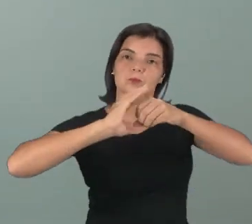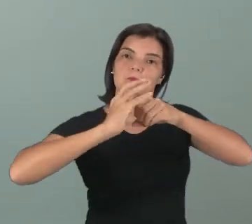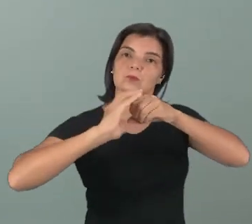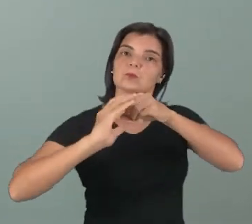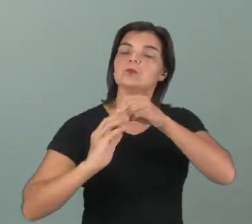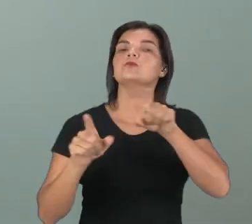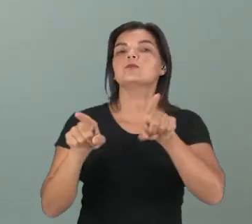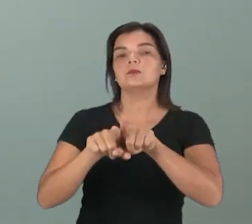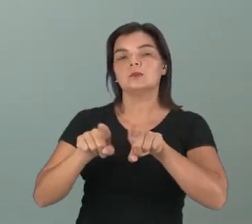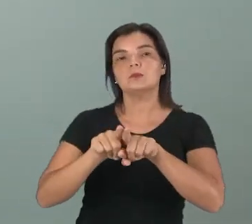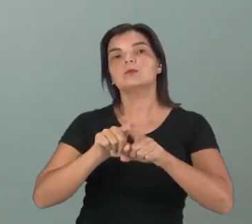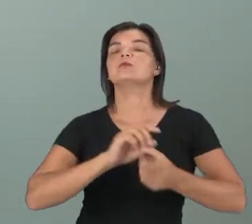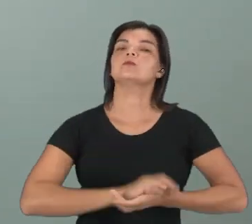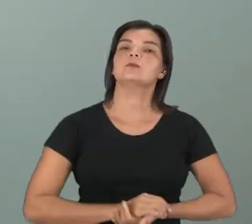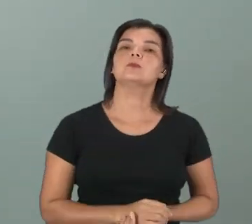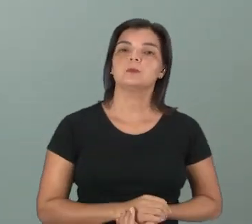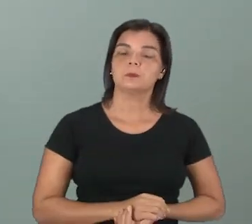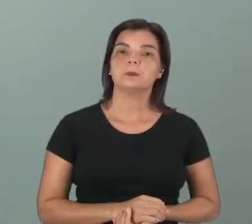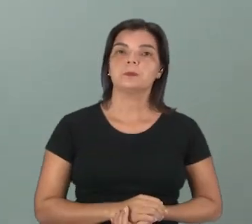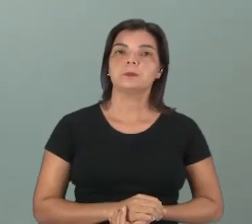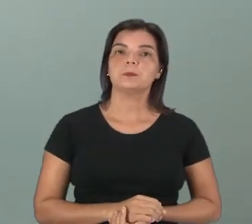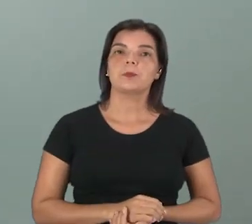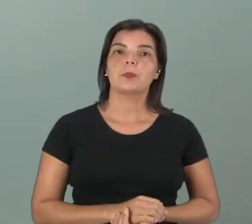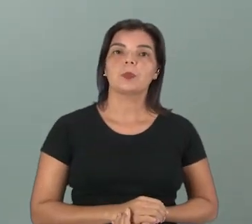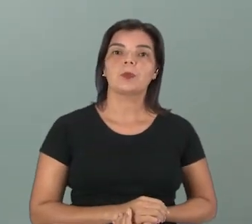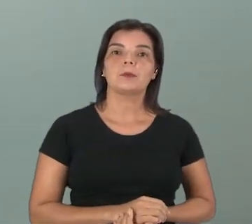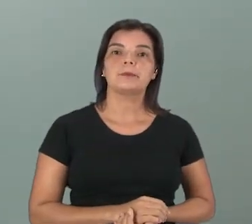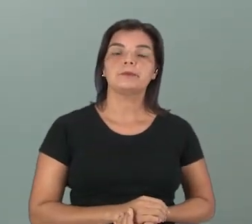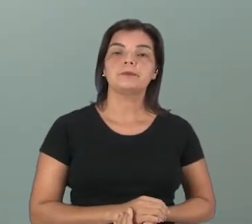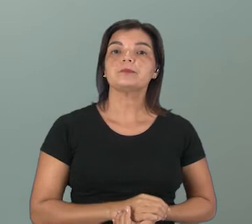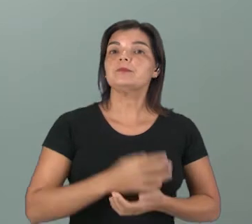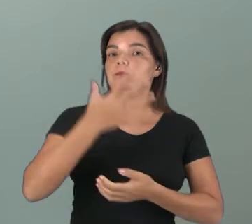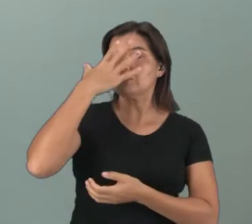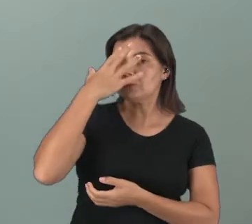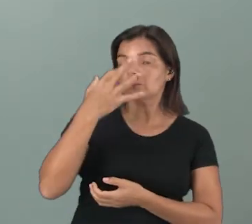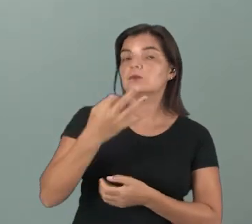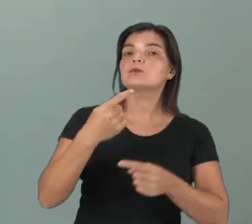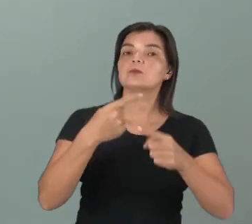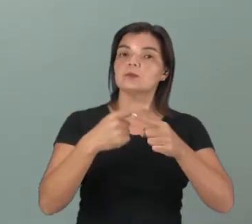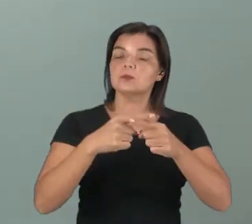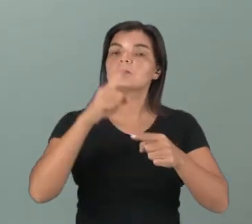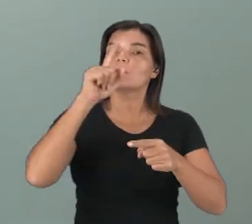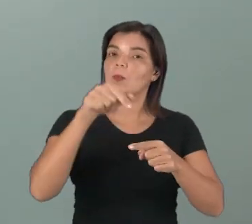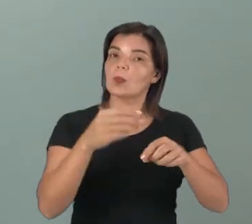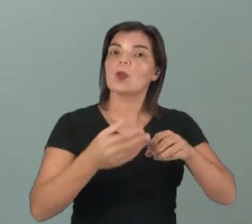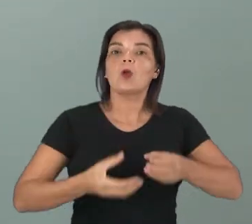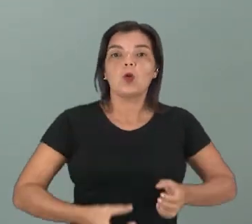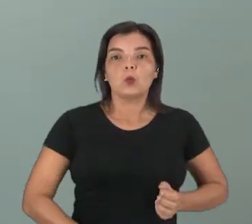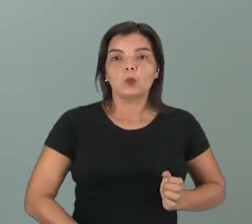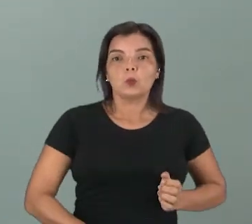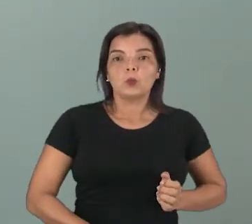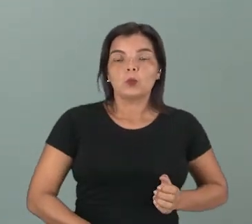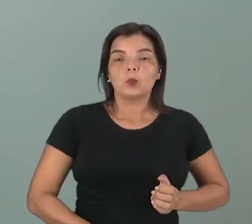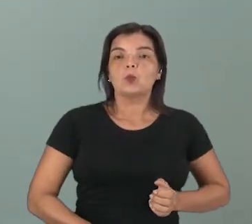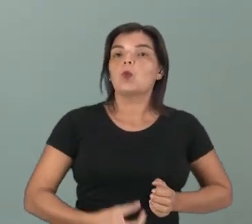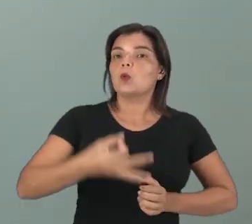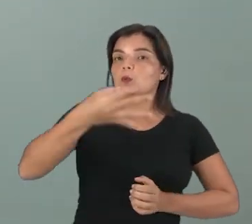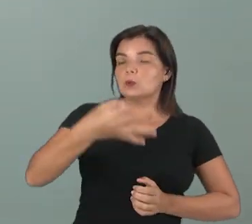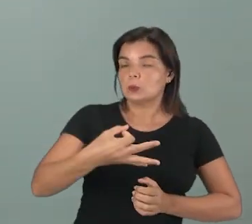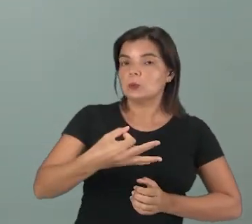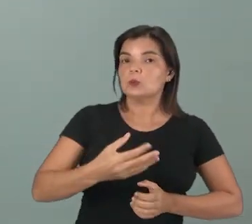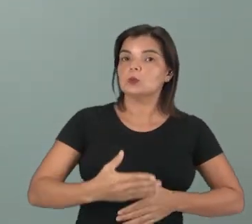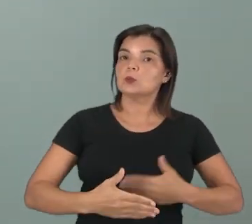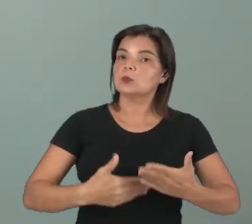fecundação, vai acontecer a descamação do endométrio, que é a parede interna. Justamente porque é no útero que vai ser o local para